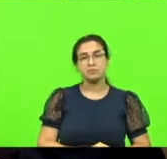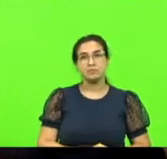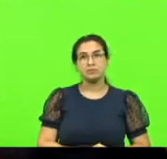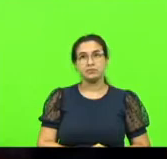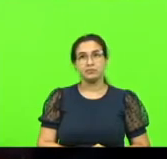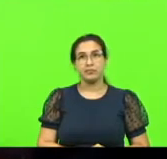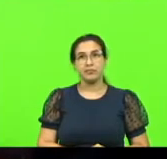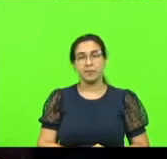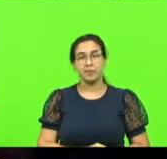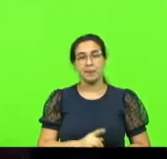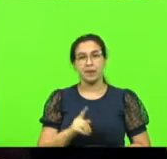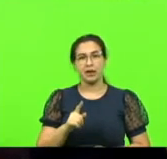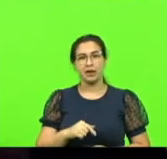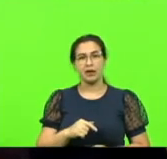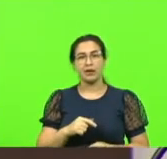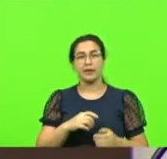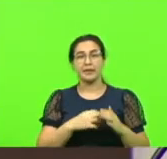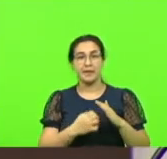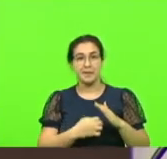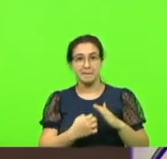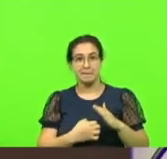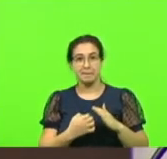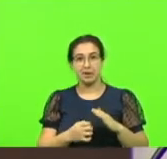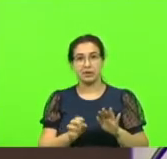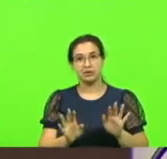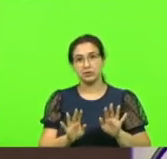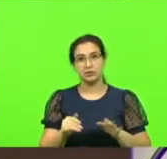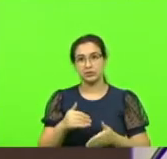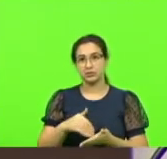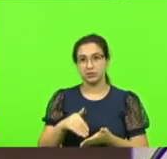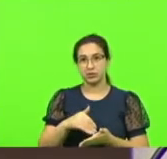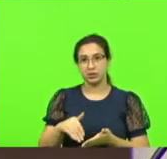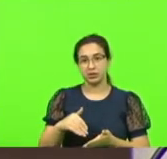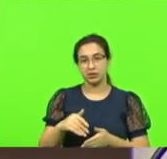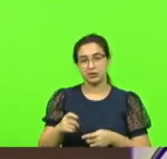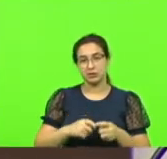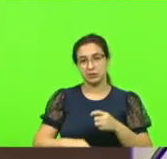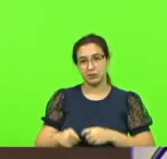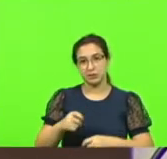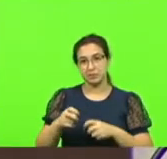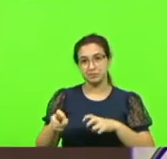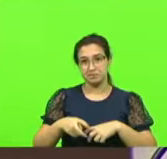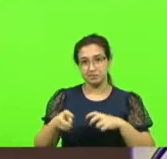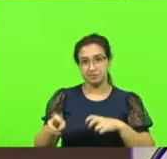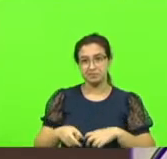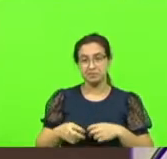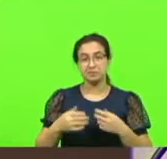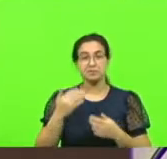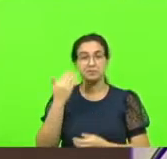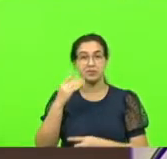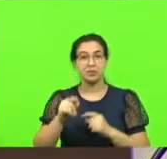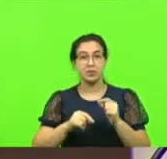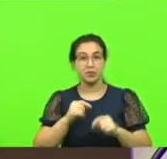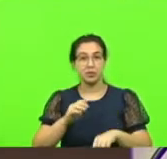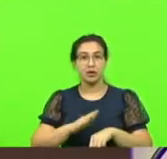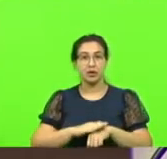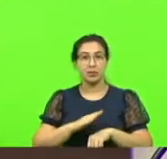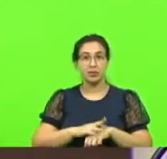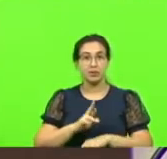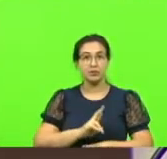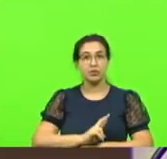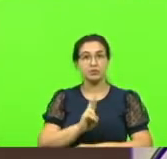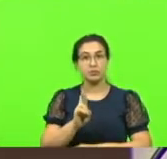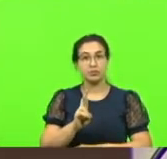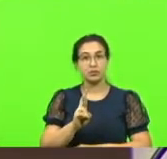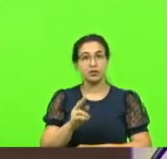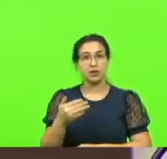seria a SIDASC e não a Secretaria de Agricultura, e também entendendo que o autor não está presente, eu proporia,